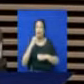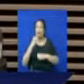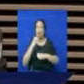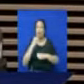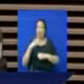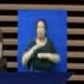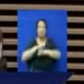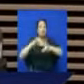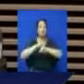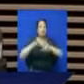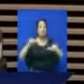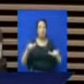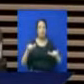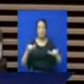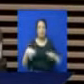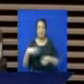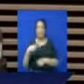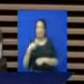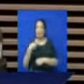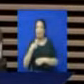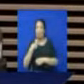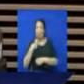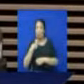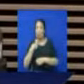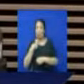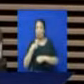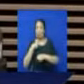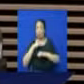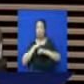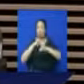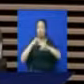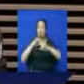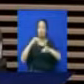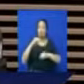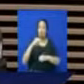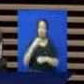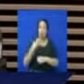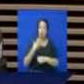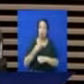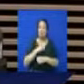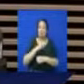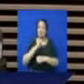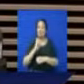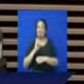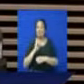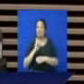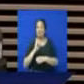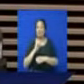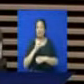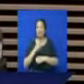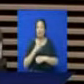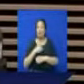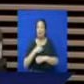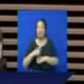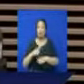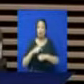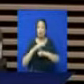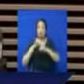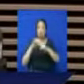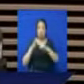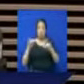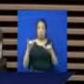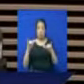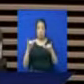notícias, mas não pode haver a boas notícias sem primeiro haver a má notícia. E a má notícia é que quando Adão e Eva